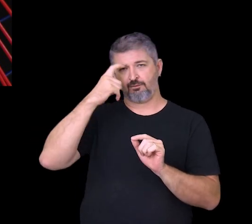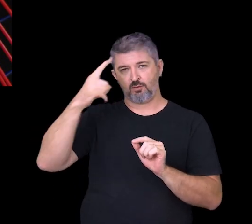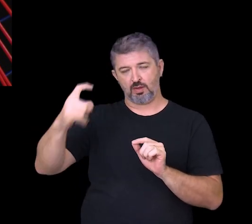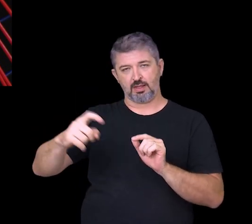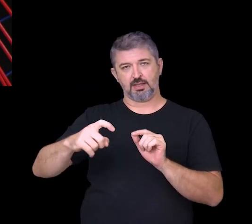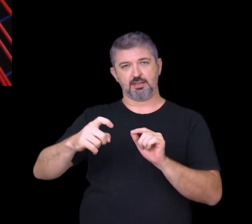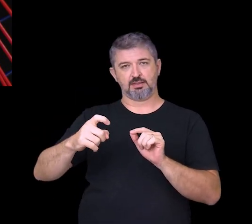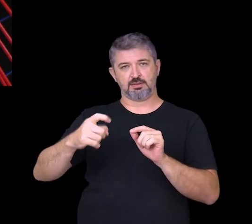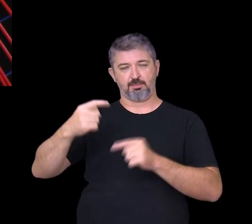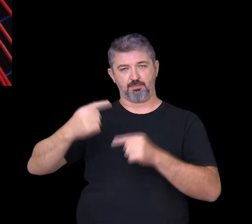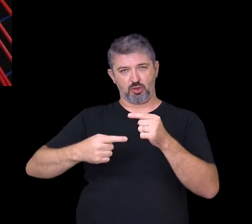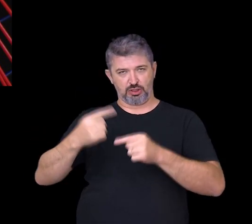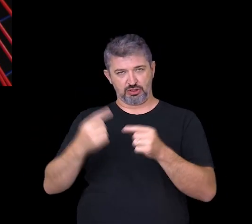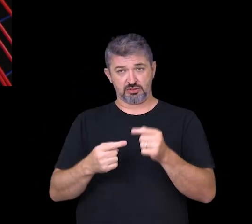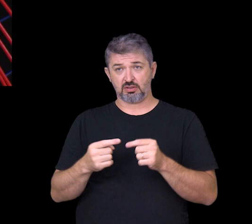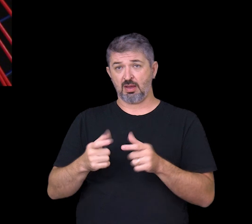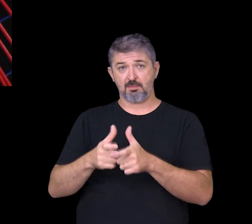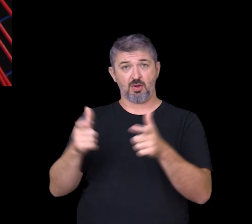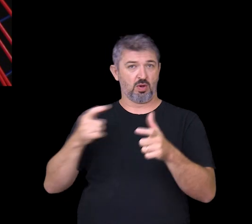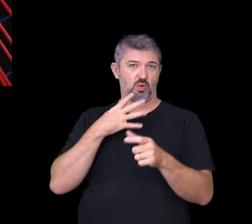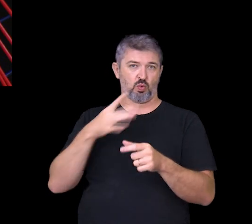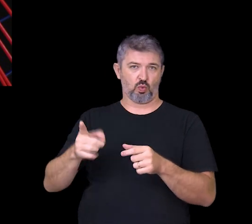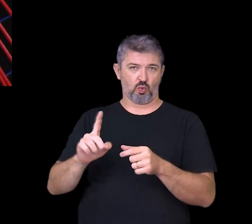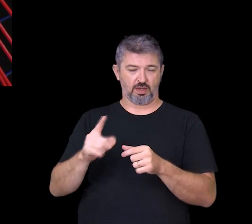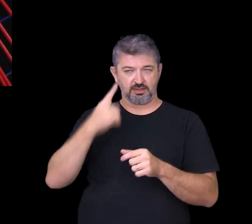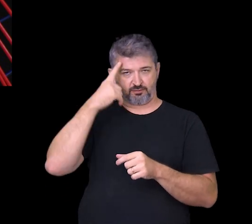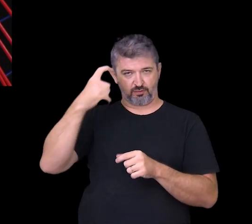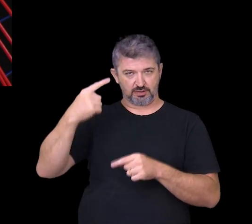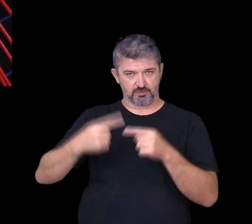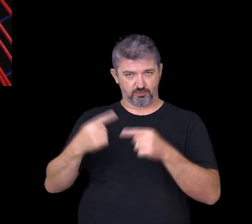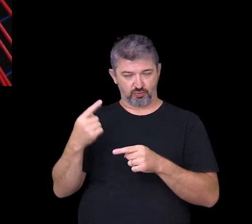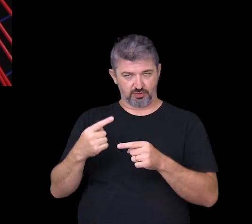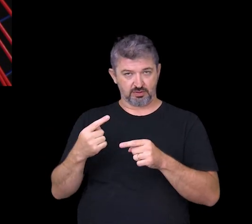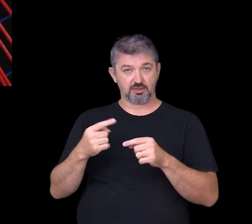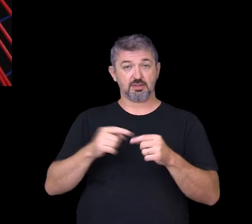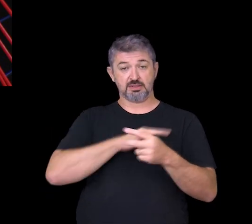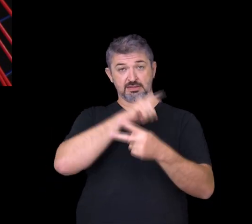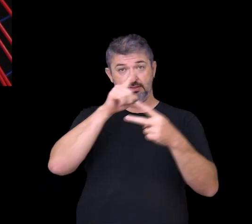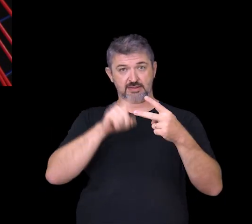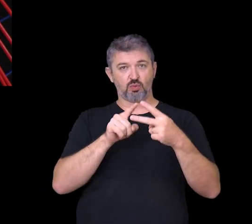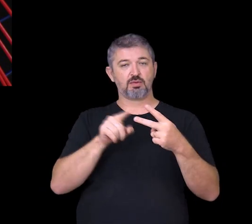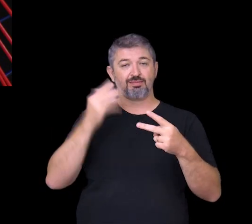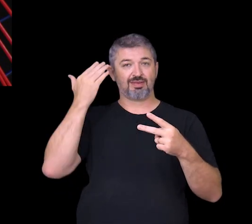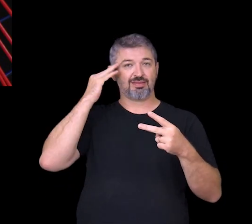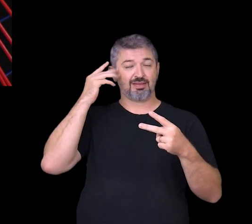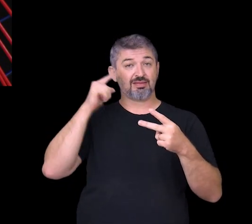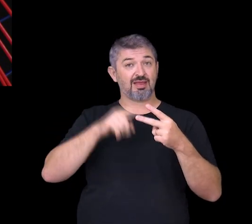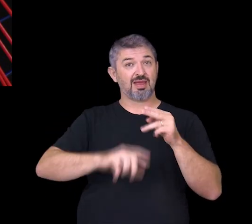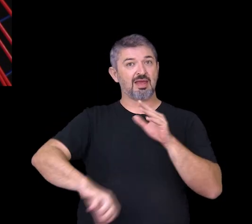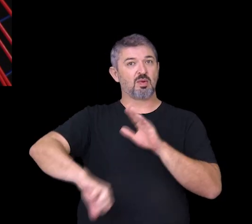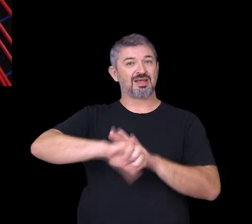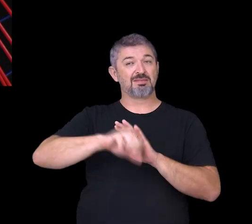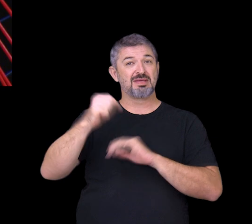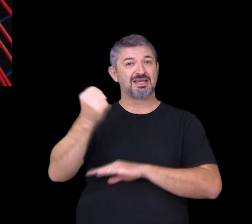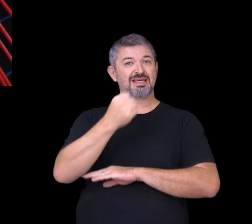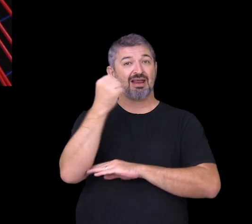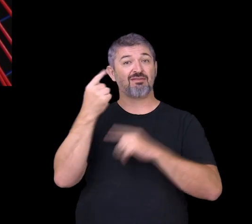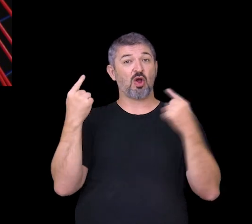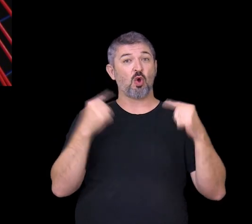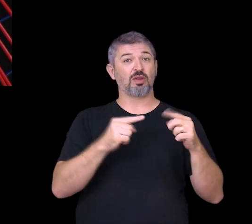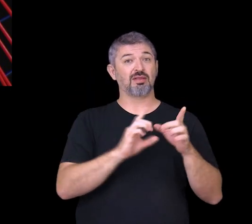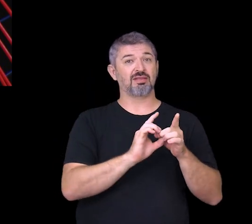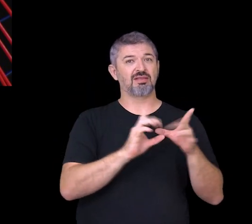Rio de Janeiro, que não entende o que é violência política. Segundo, entender que a violência política é um crime gravíssimo